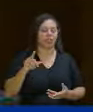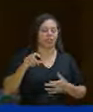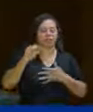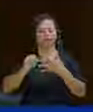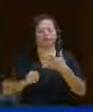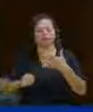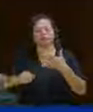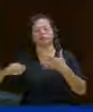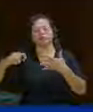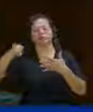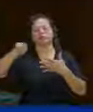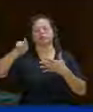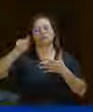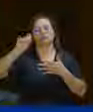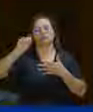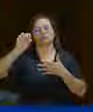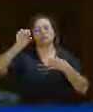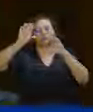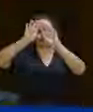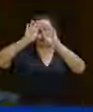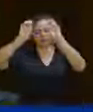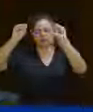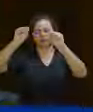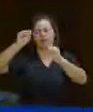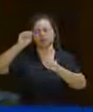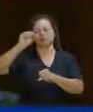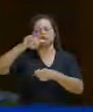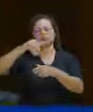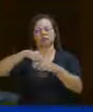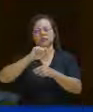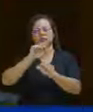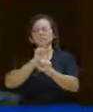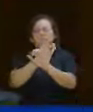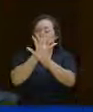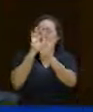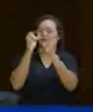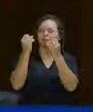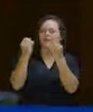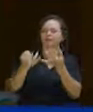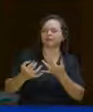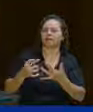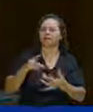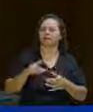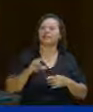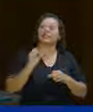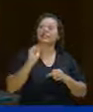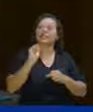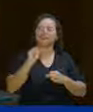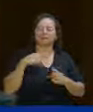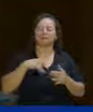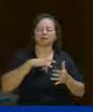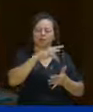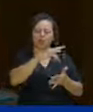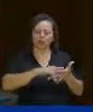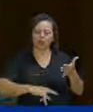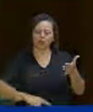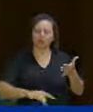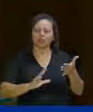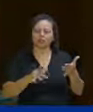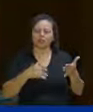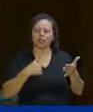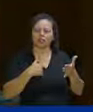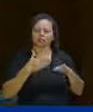é clara quanto à necessidade de apresentação de documentos e informações que evidencia a